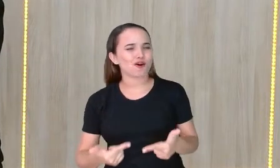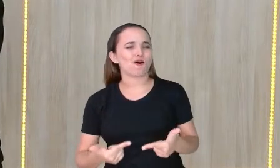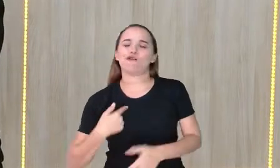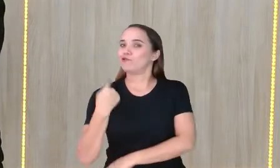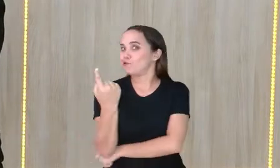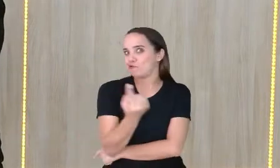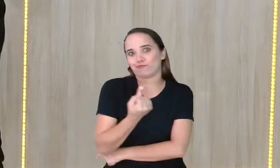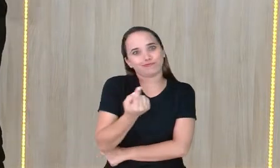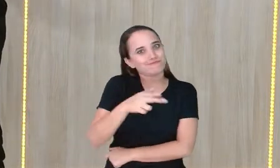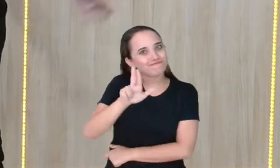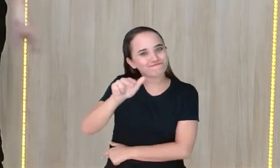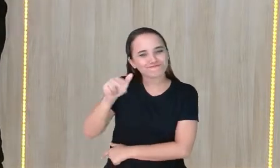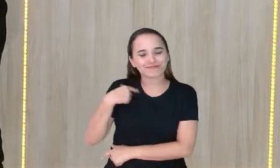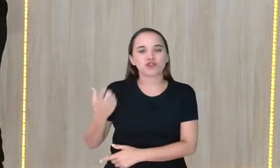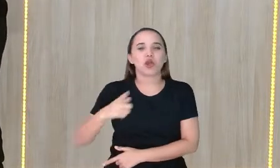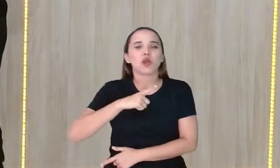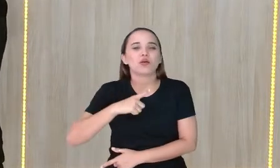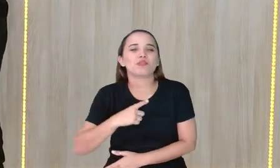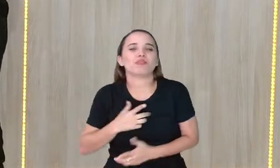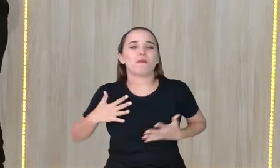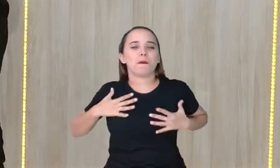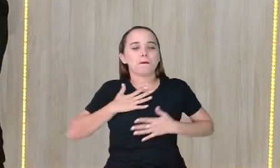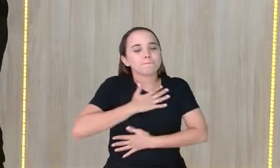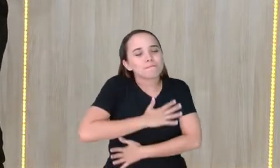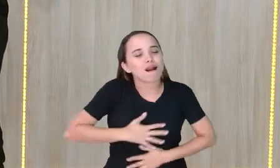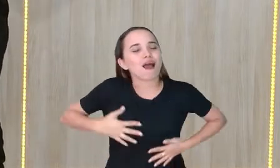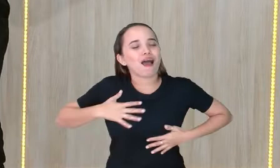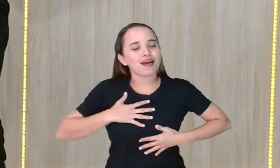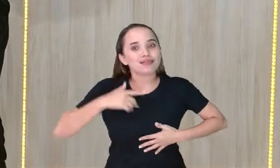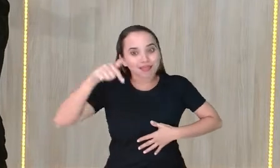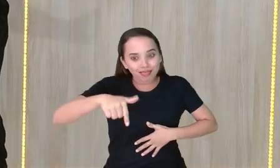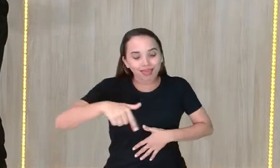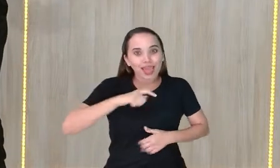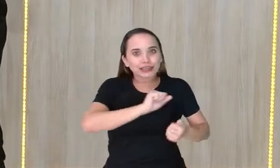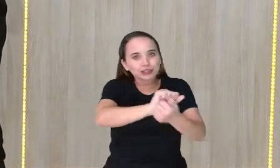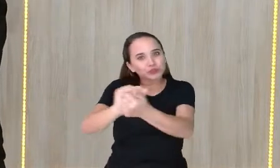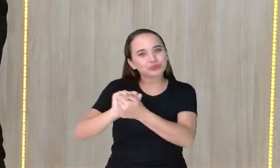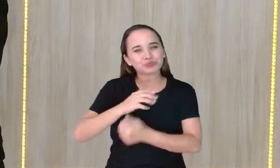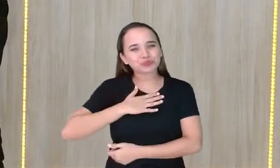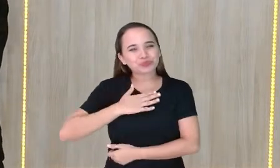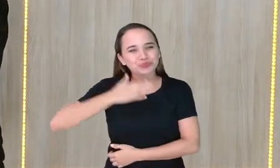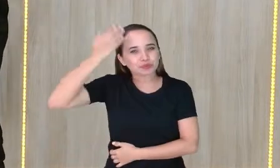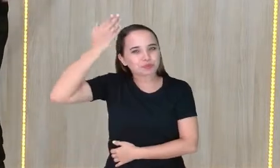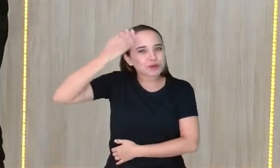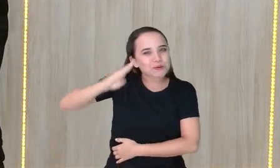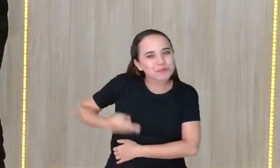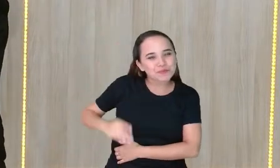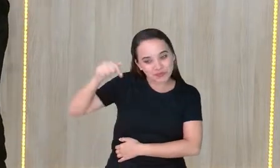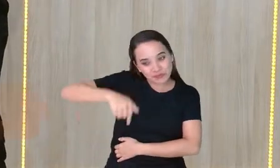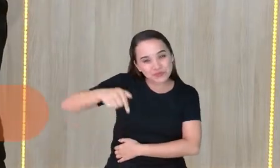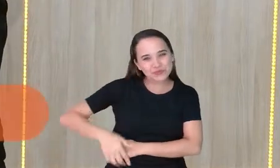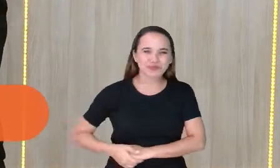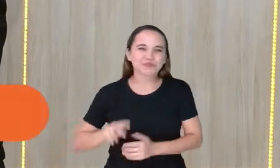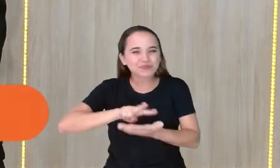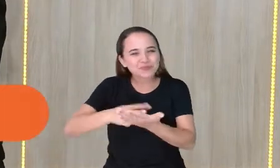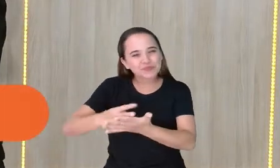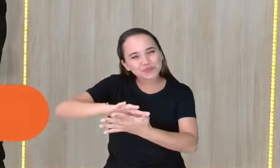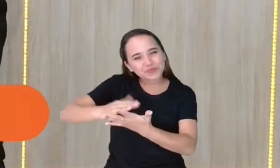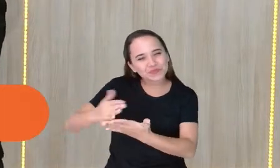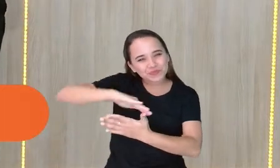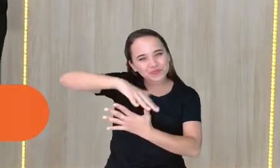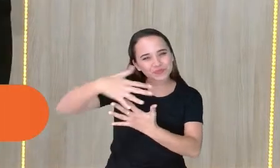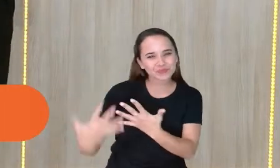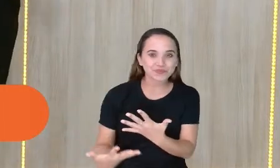sozinha, hoje tenho a honra de dividir meu espaço hoje com Brielle, que fará nossa tradução para